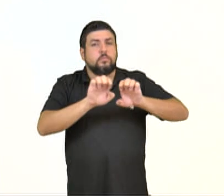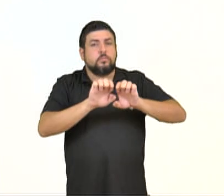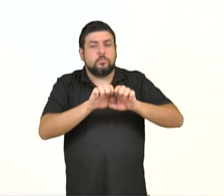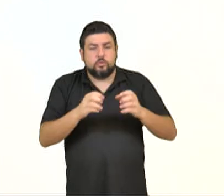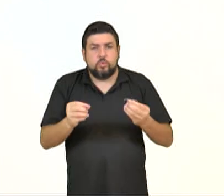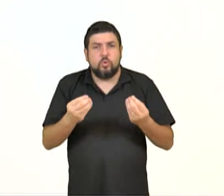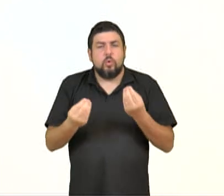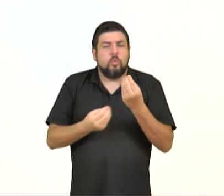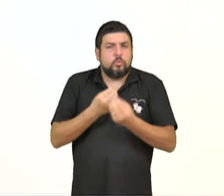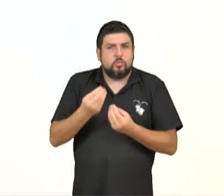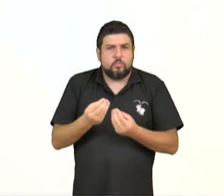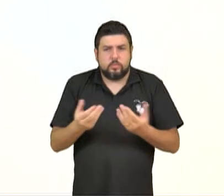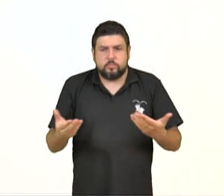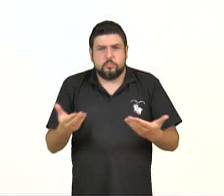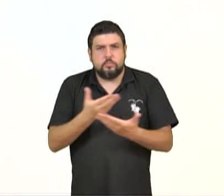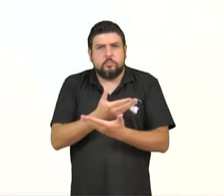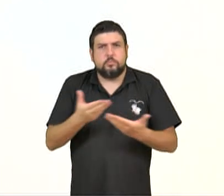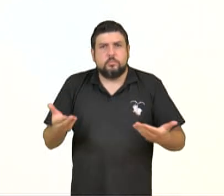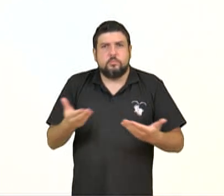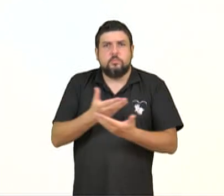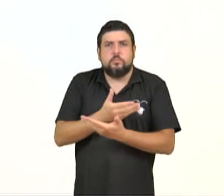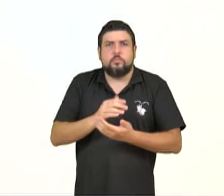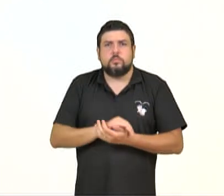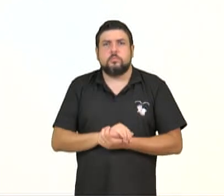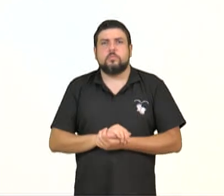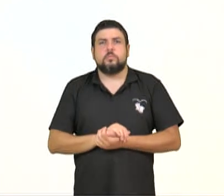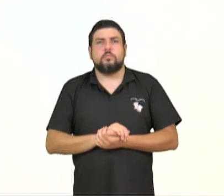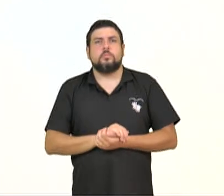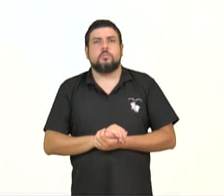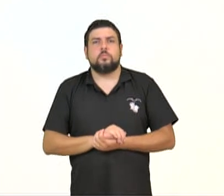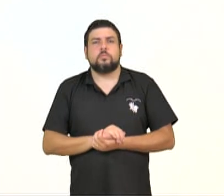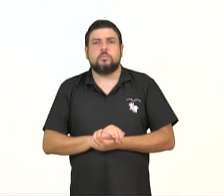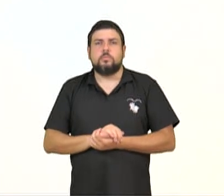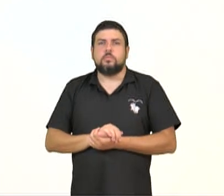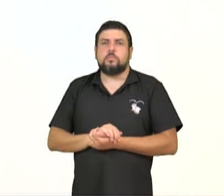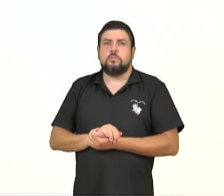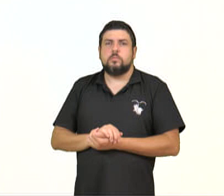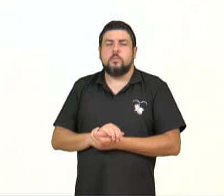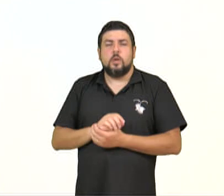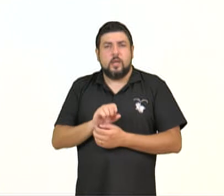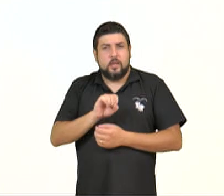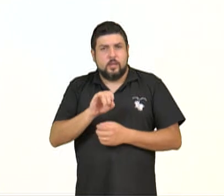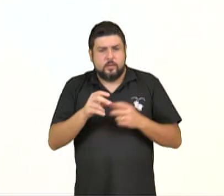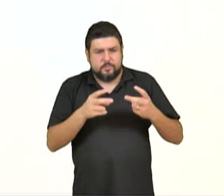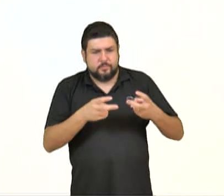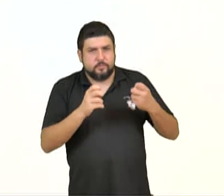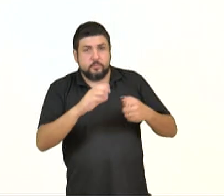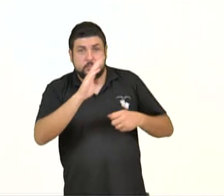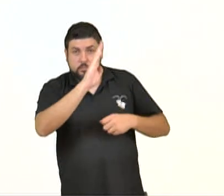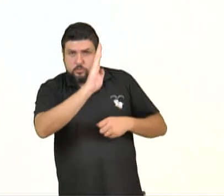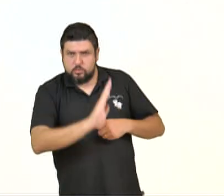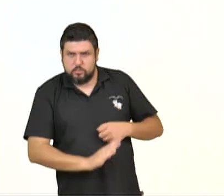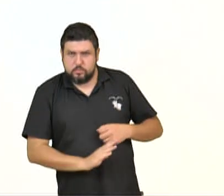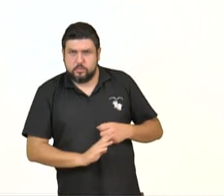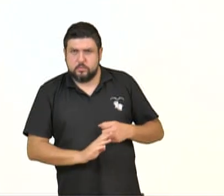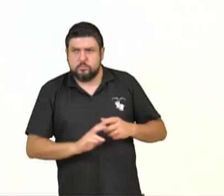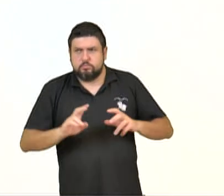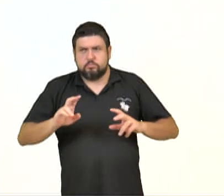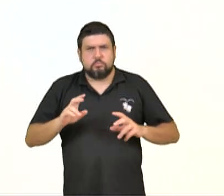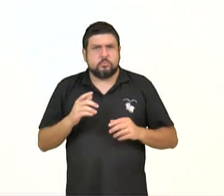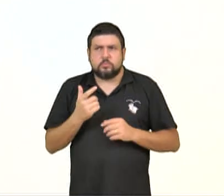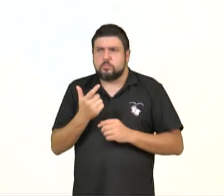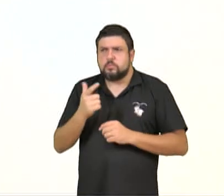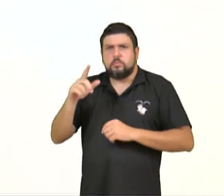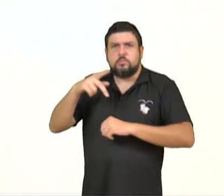da divisão de trabalho brasileira. Quando olhamos o Brasil, não é diferente de muitos outros